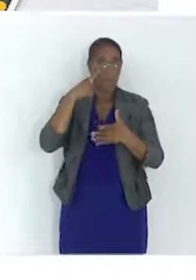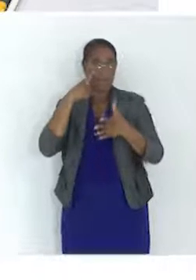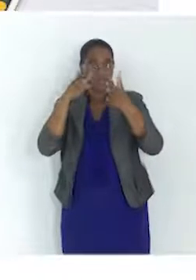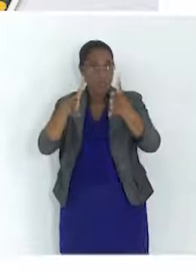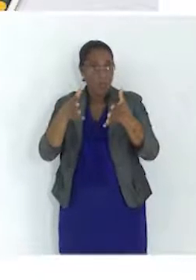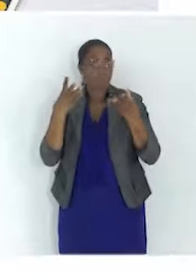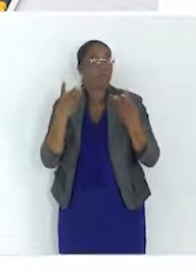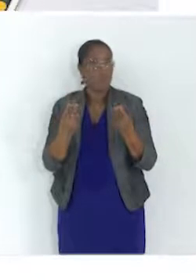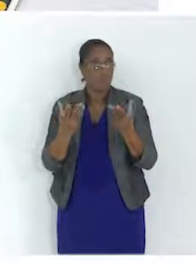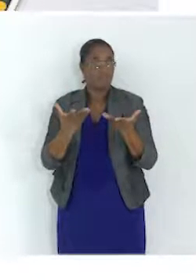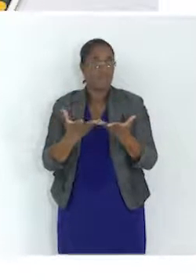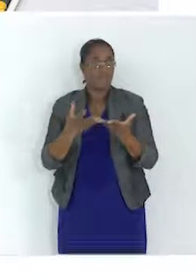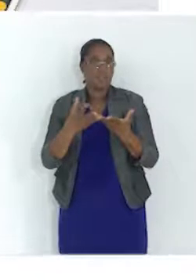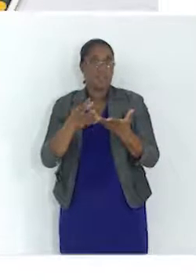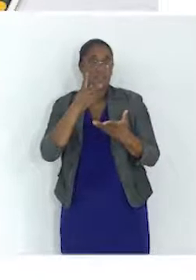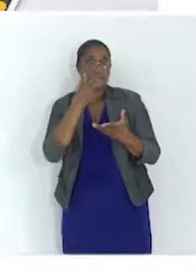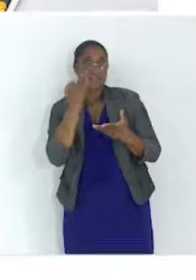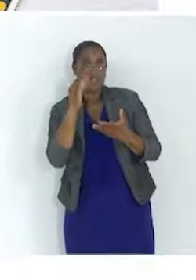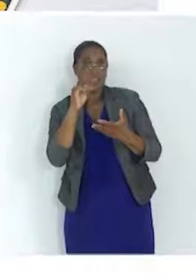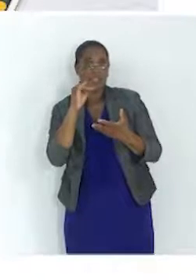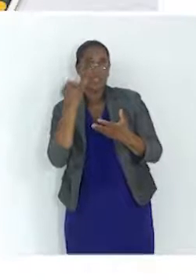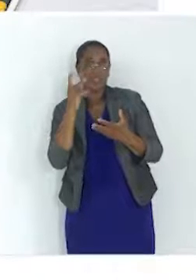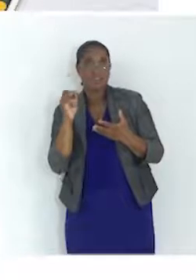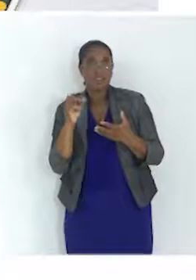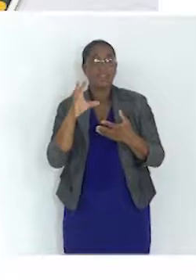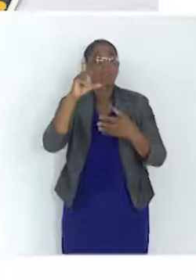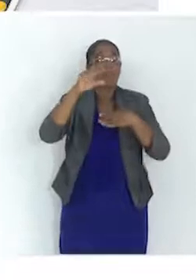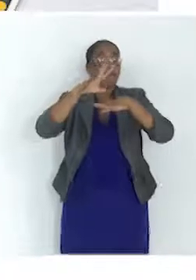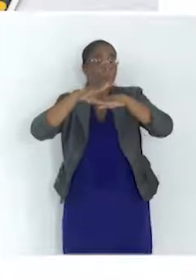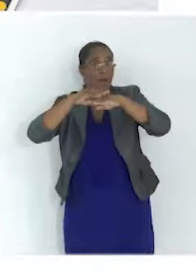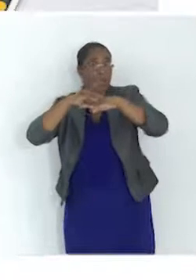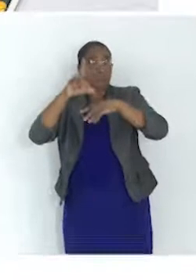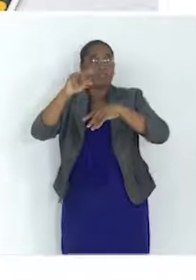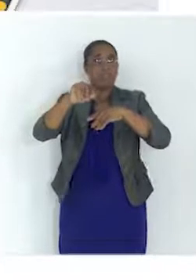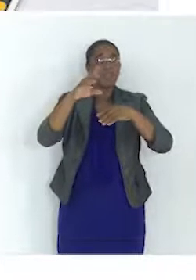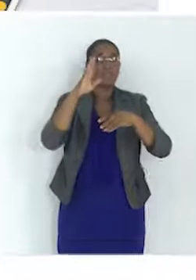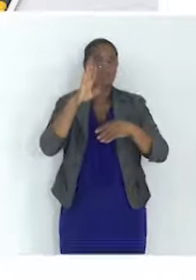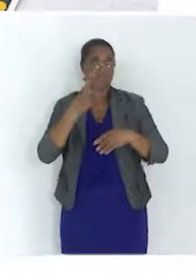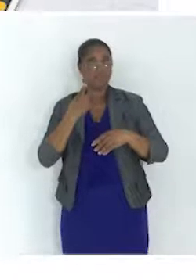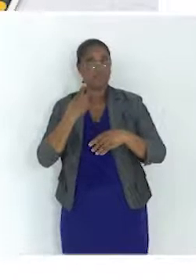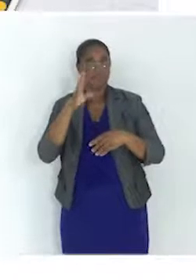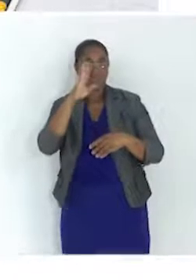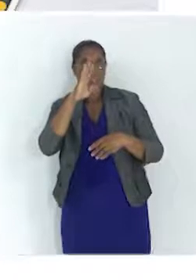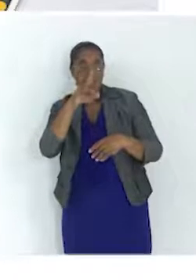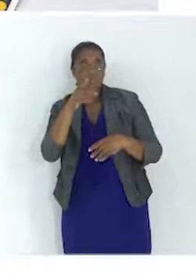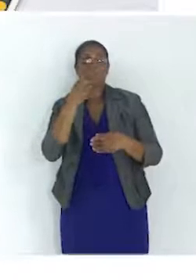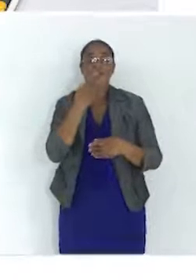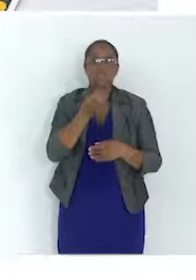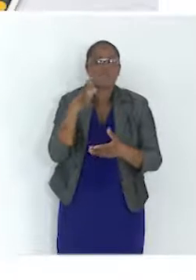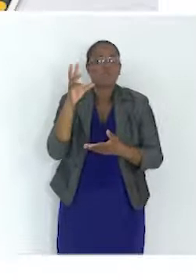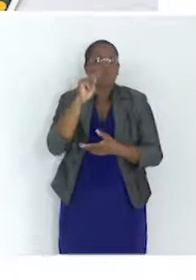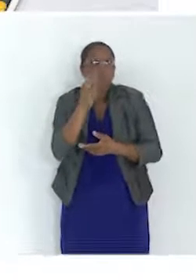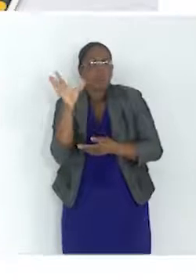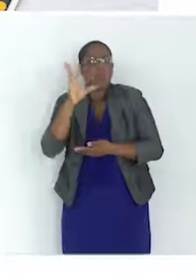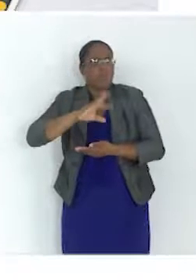e palpáveis. E ainda são seres, para explicar um bocadinho mais, que nós temos uma representação mental. Se o